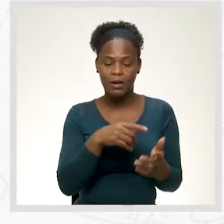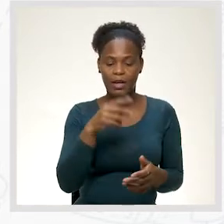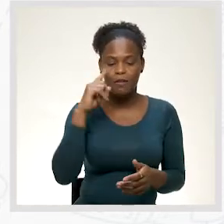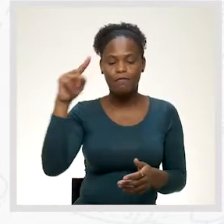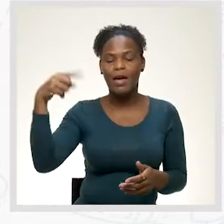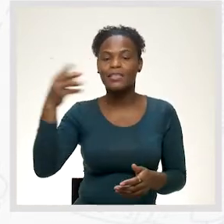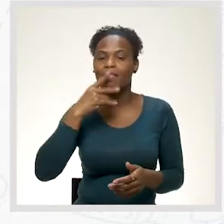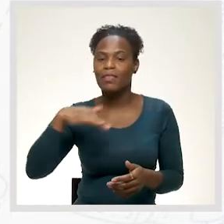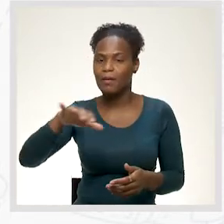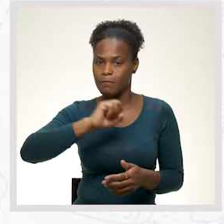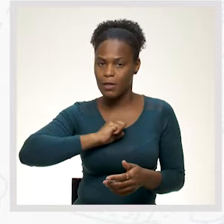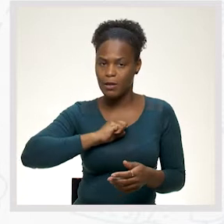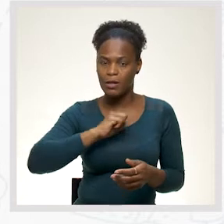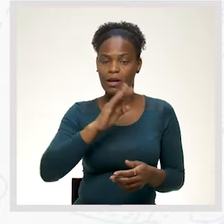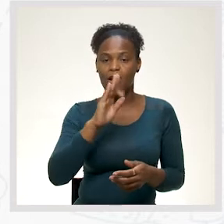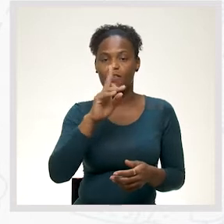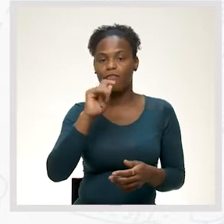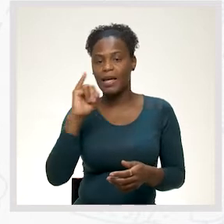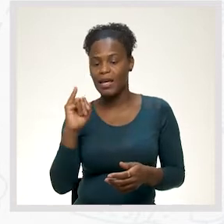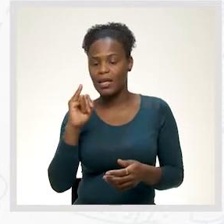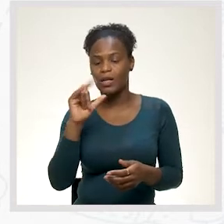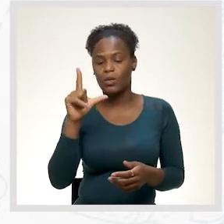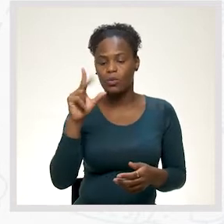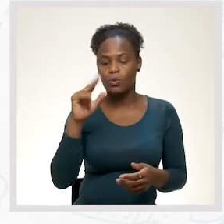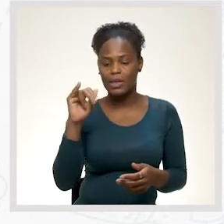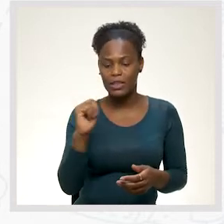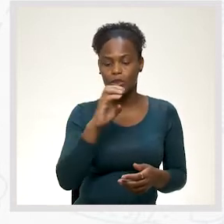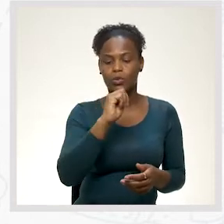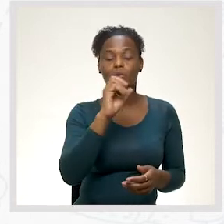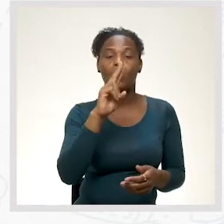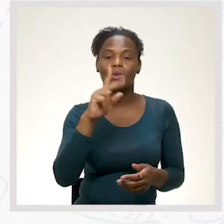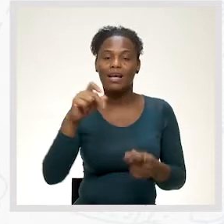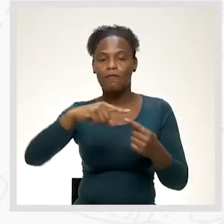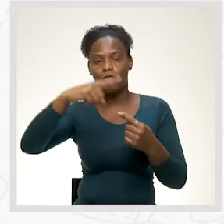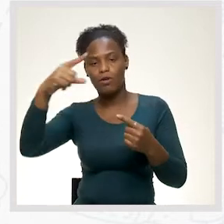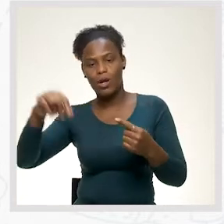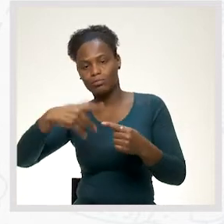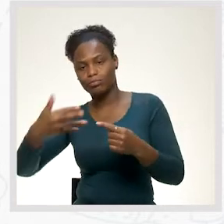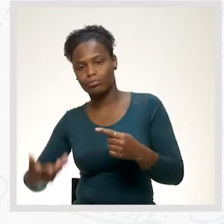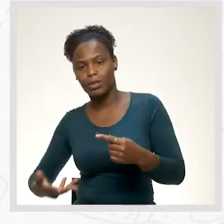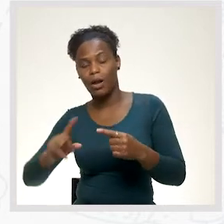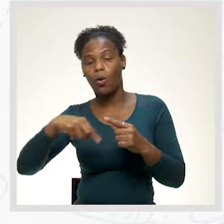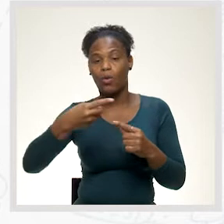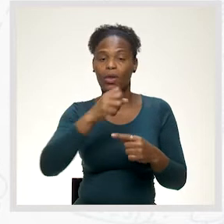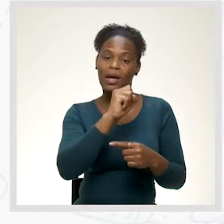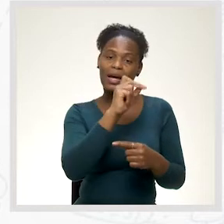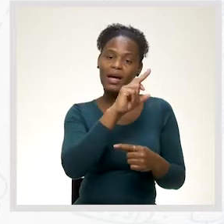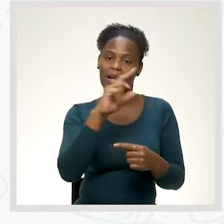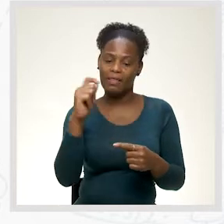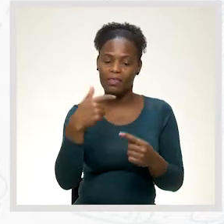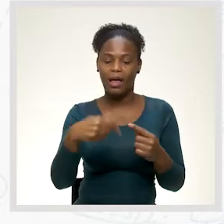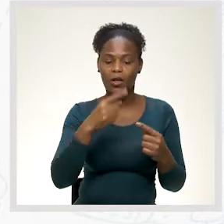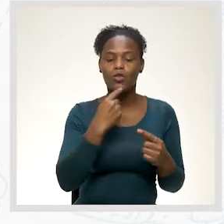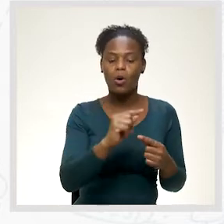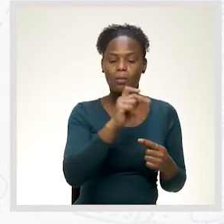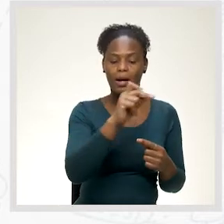Viagens da Minha Terra, Frei Luís de Sousa, Folhas Caídas. Mas para além de Garrett, temos também o Alexandre